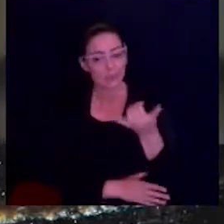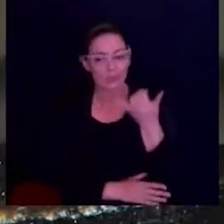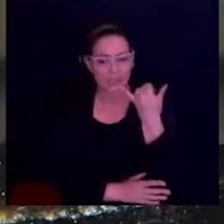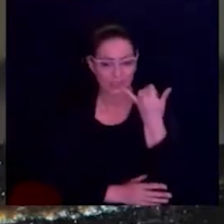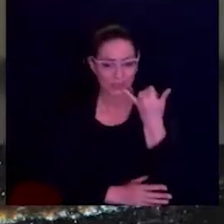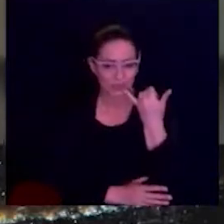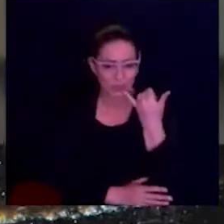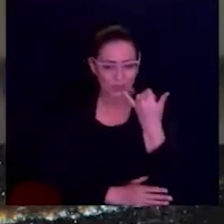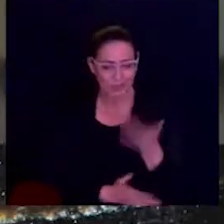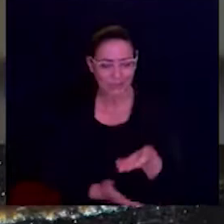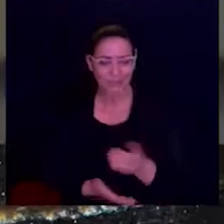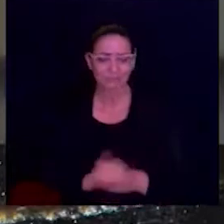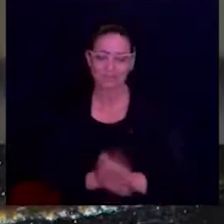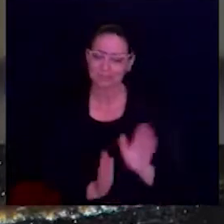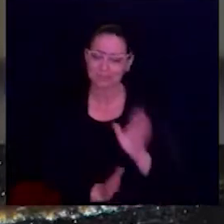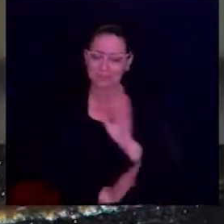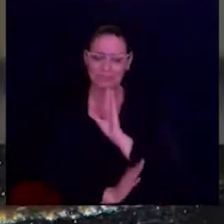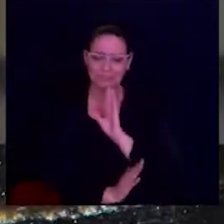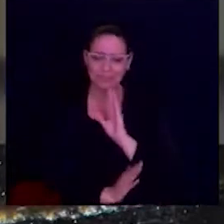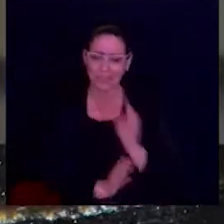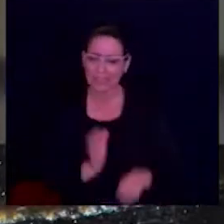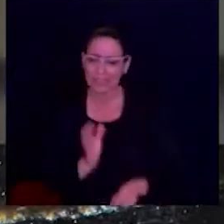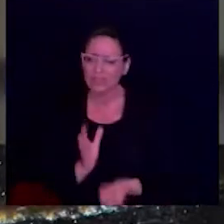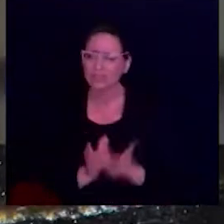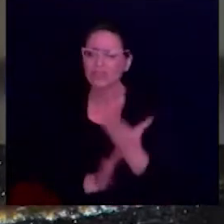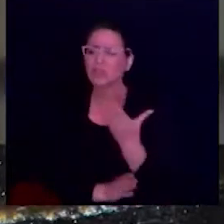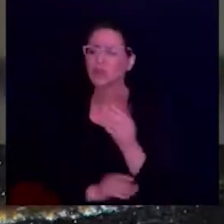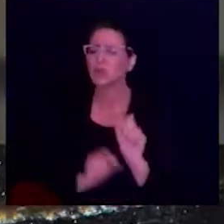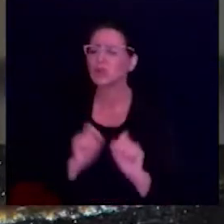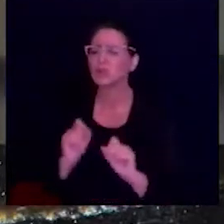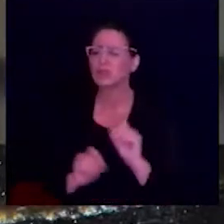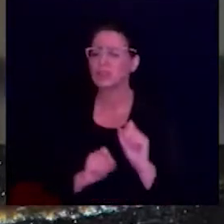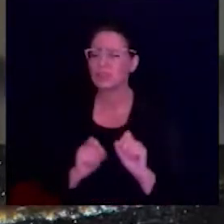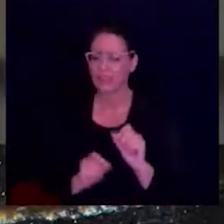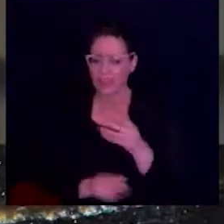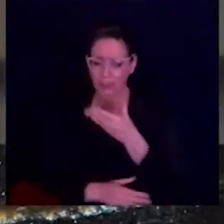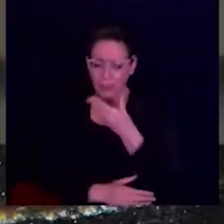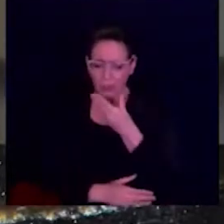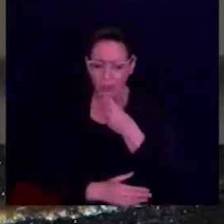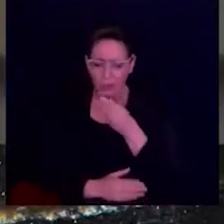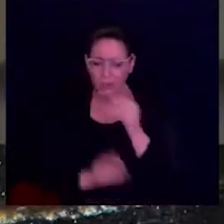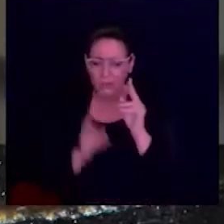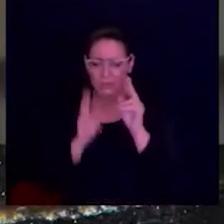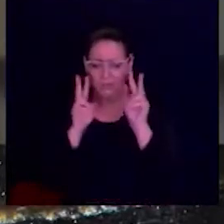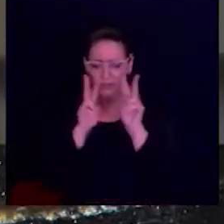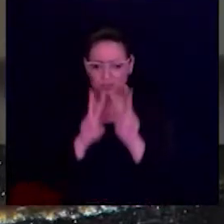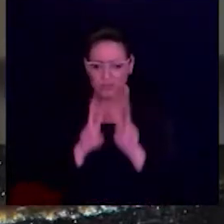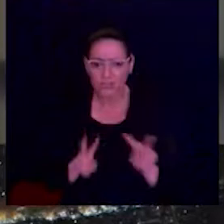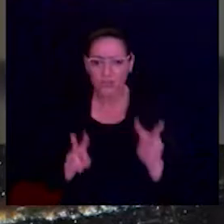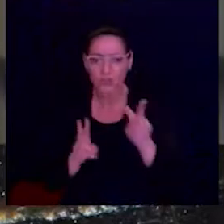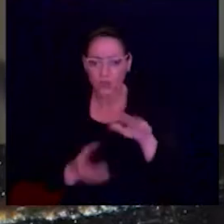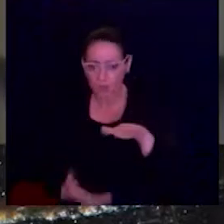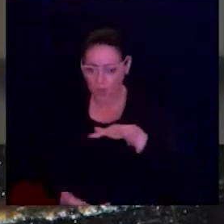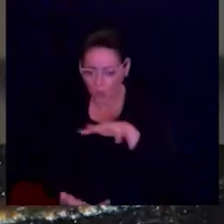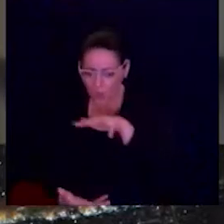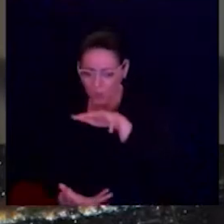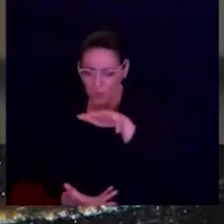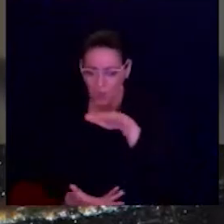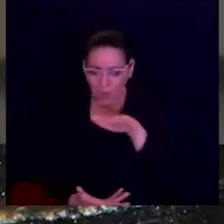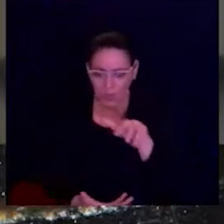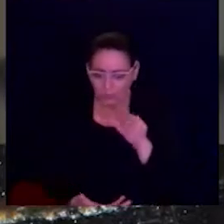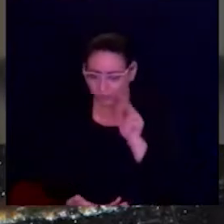conhece, inventor é um homem que olha para o mundo em torno de si e não